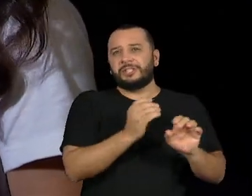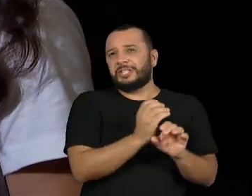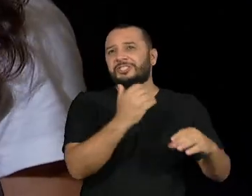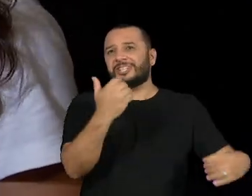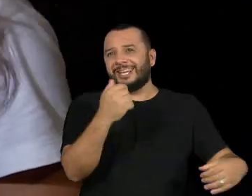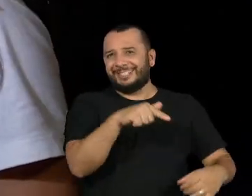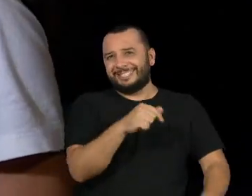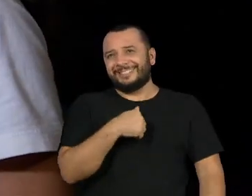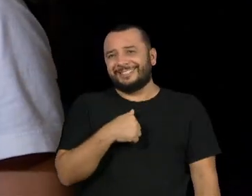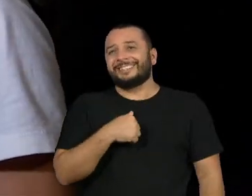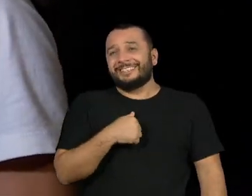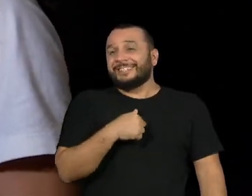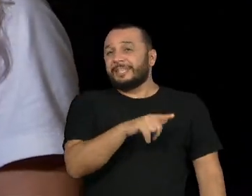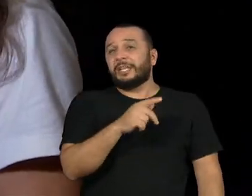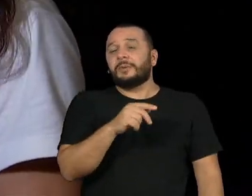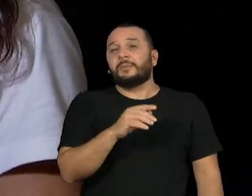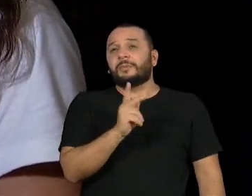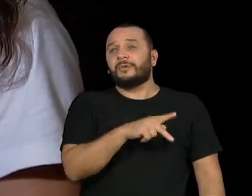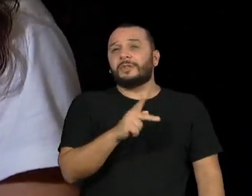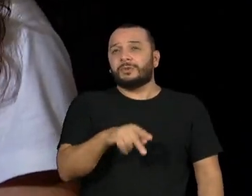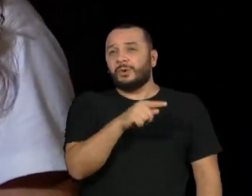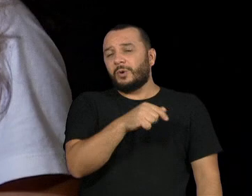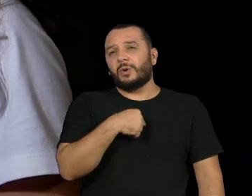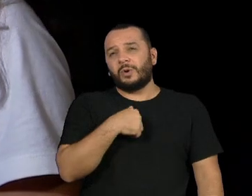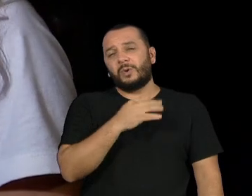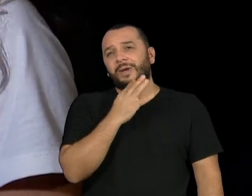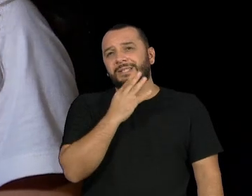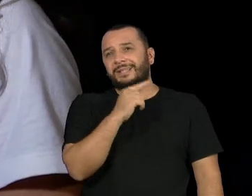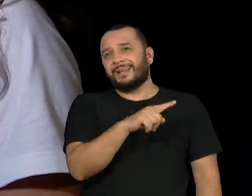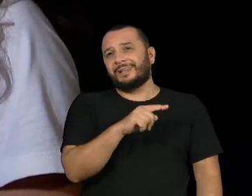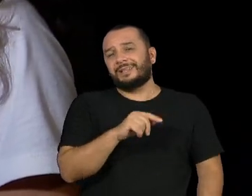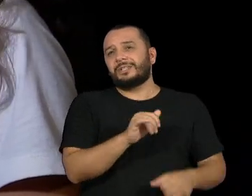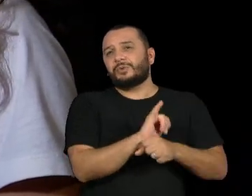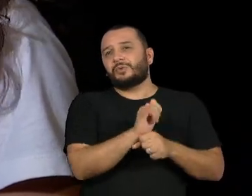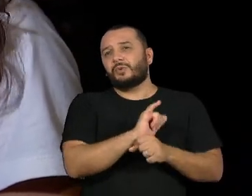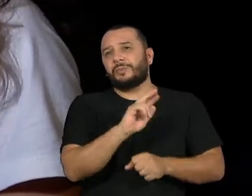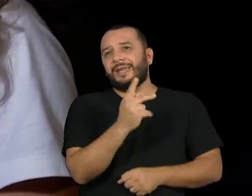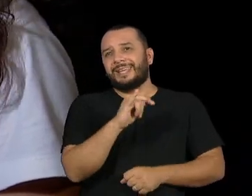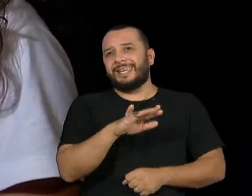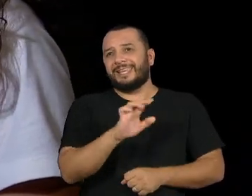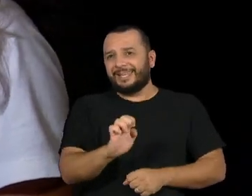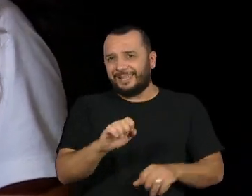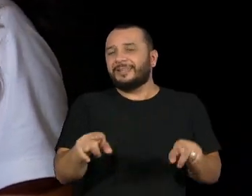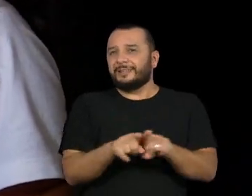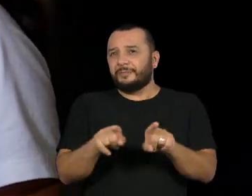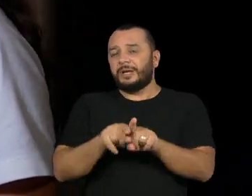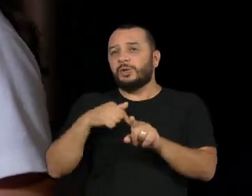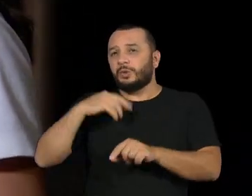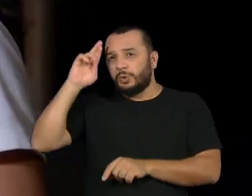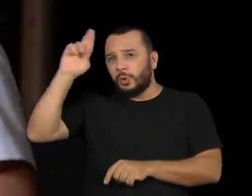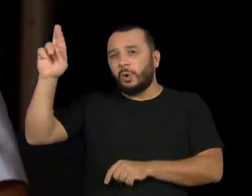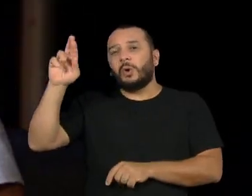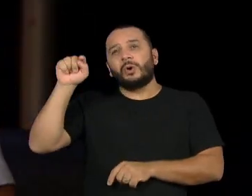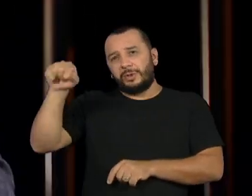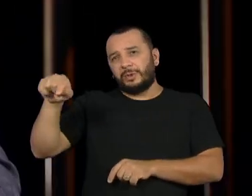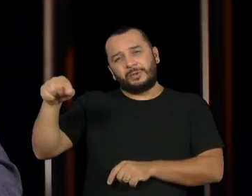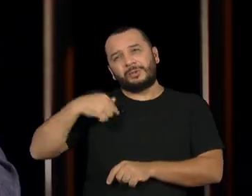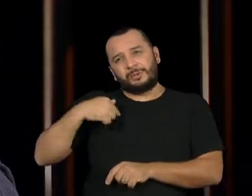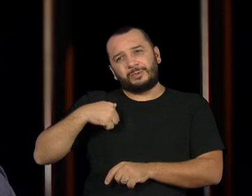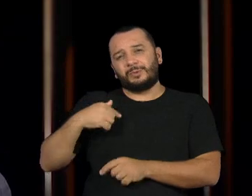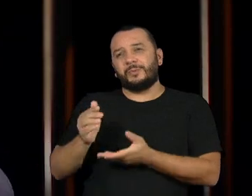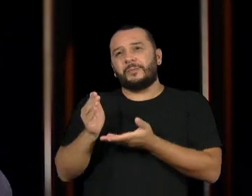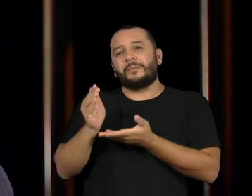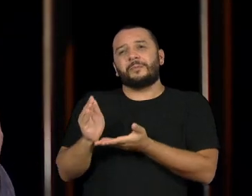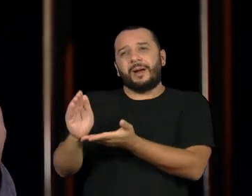pelo YouTube, e um antigo dono de barco, que era um médico ortopedista finlandês. E foi incrível. E tudo isso